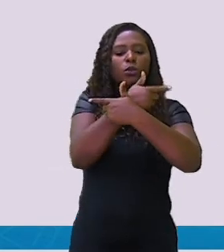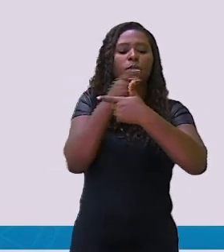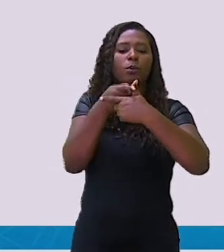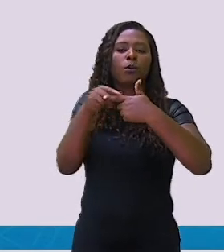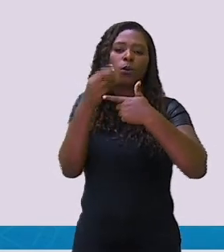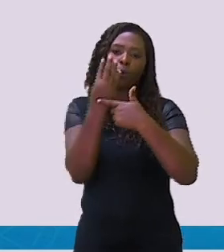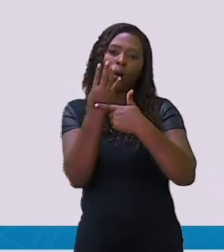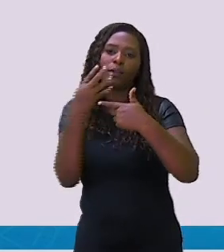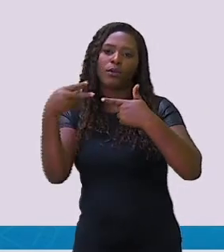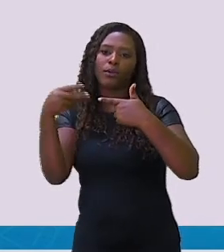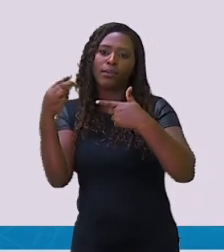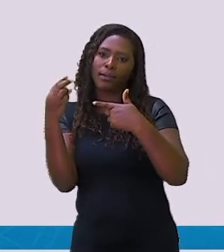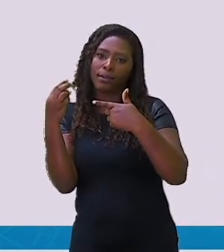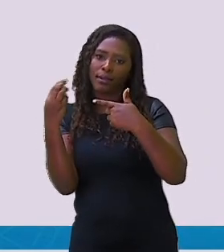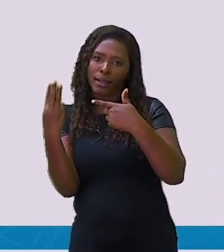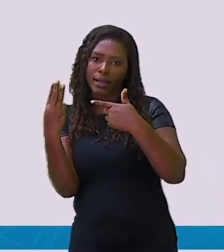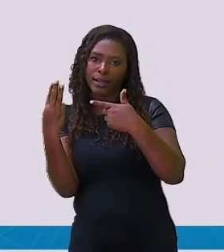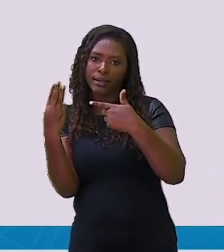x39